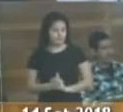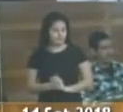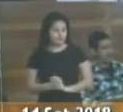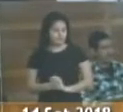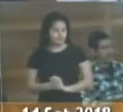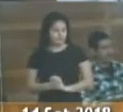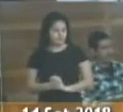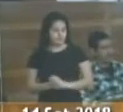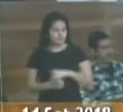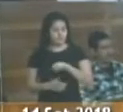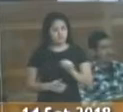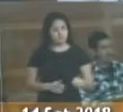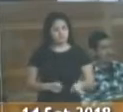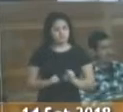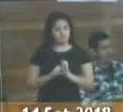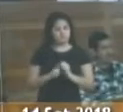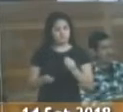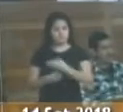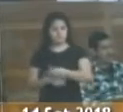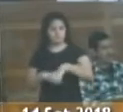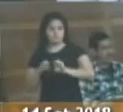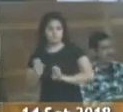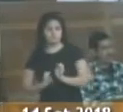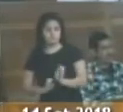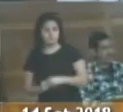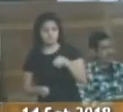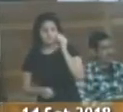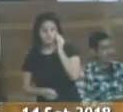Alguns até são empreendedores, tentam